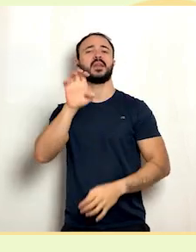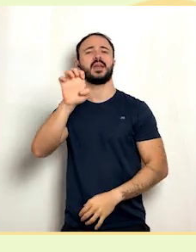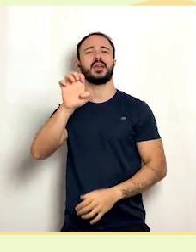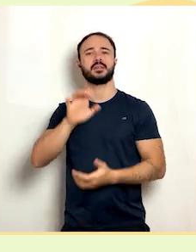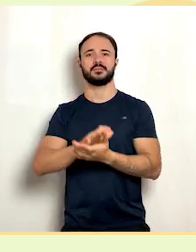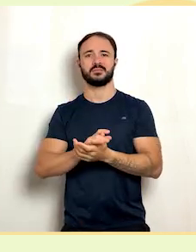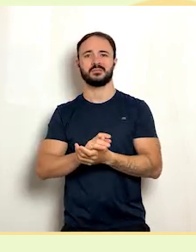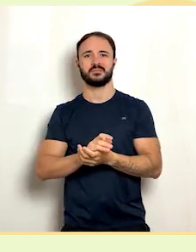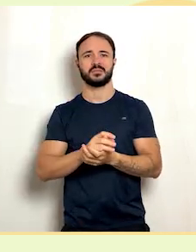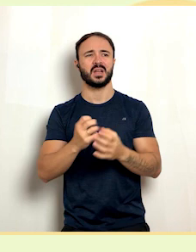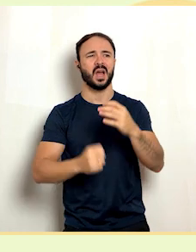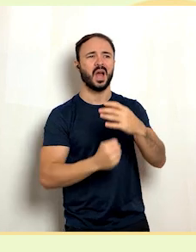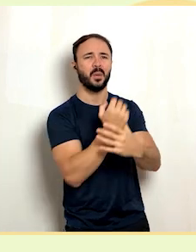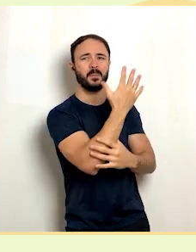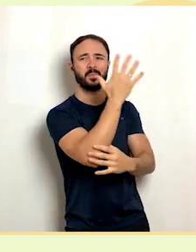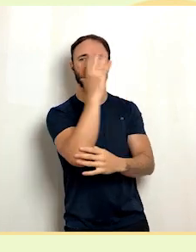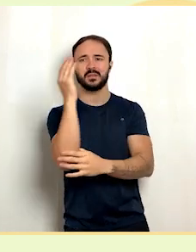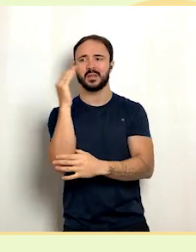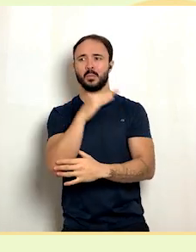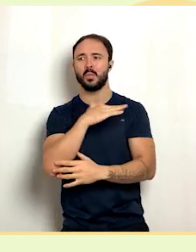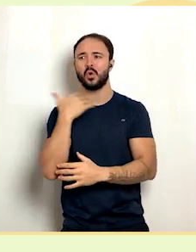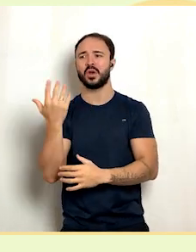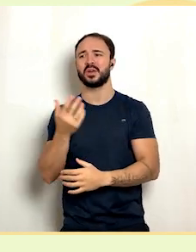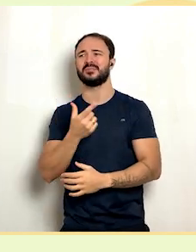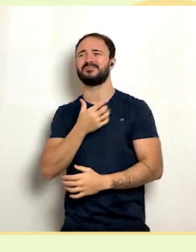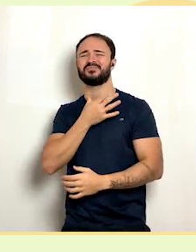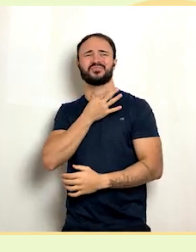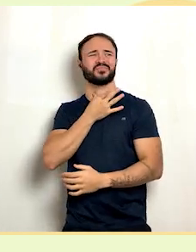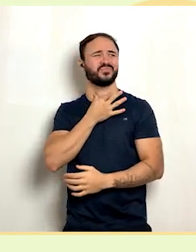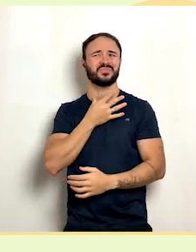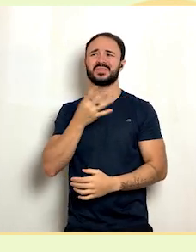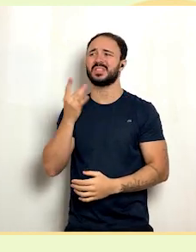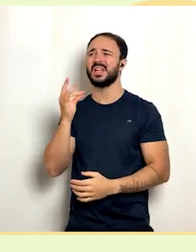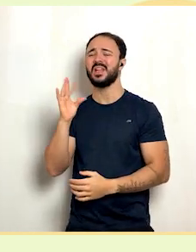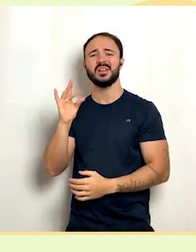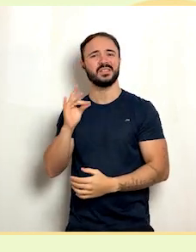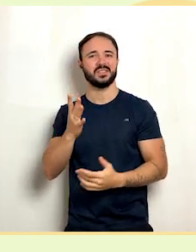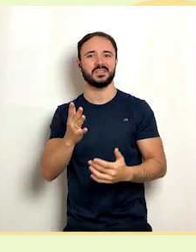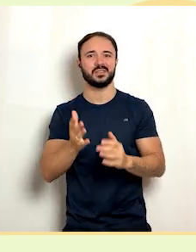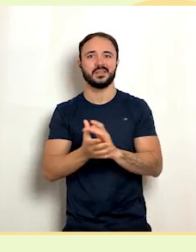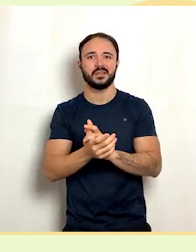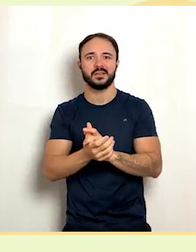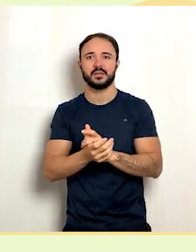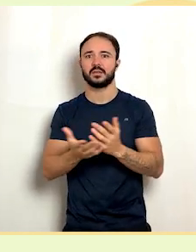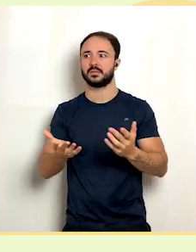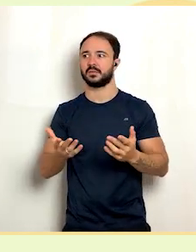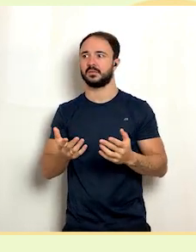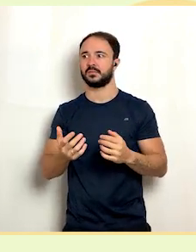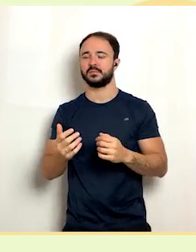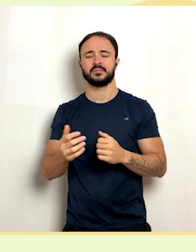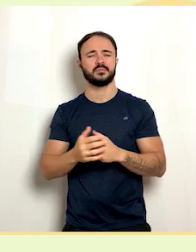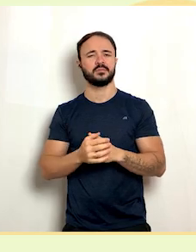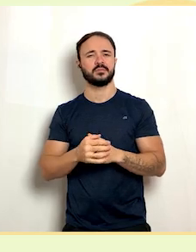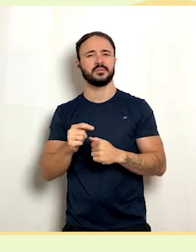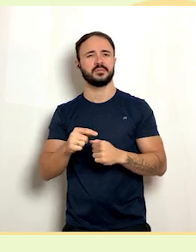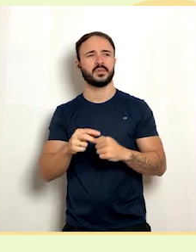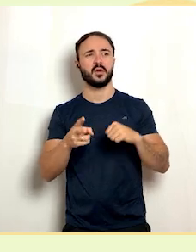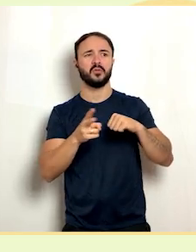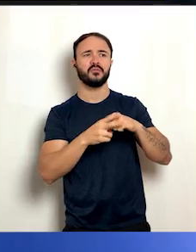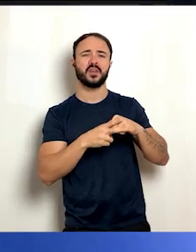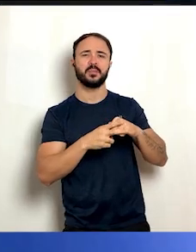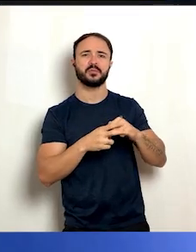a planta morreu de sede. O verbo morrer é intransitivo, pois ele, por si só, tem sentido